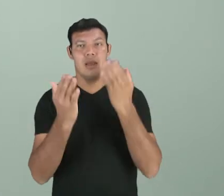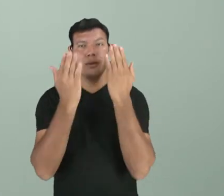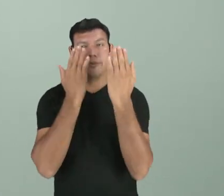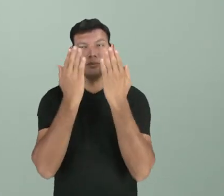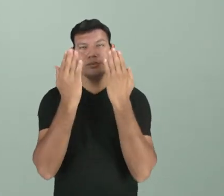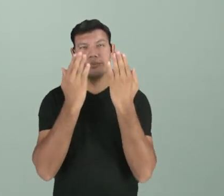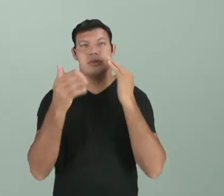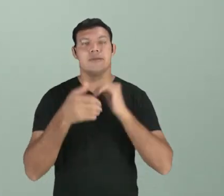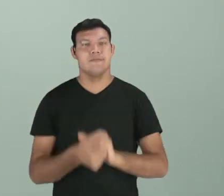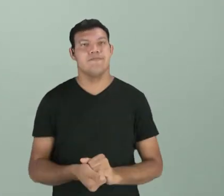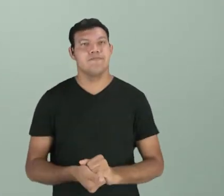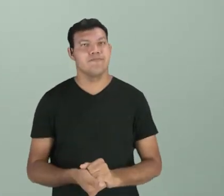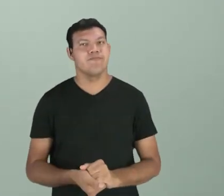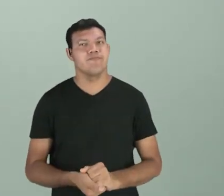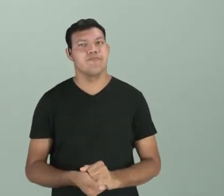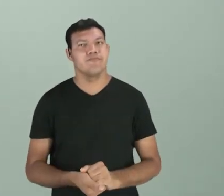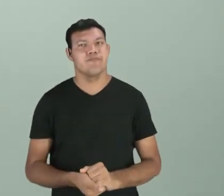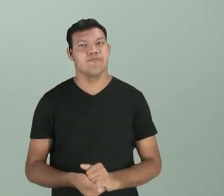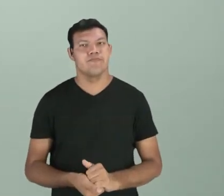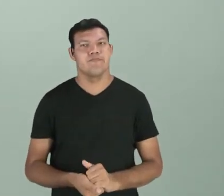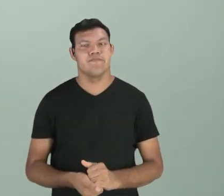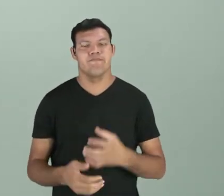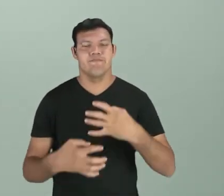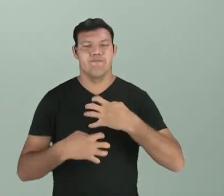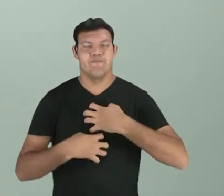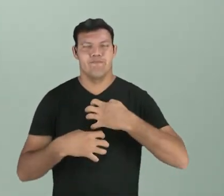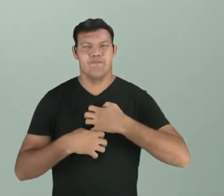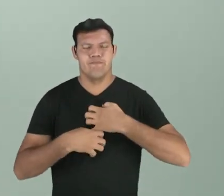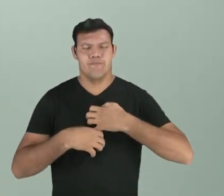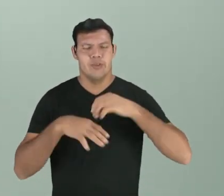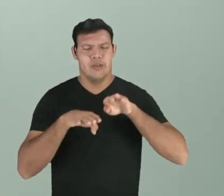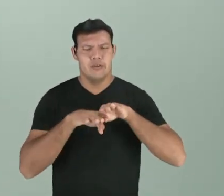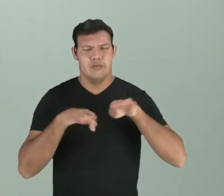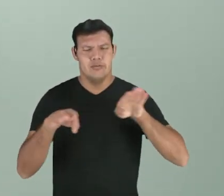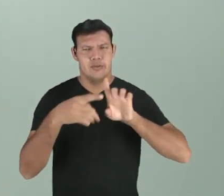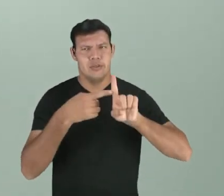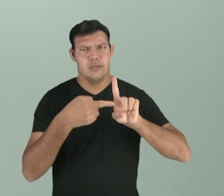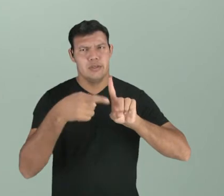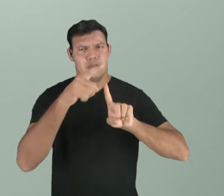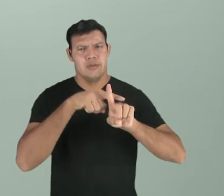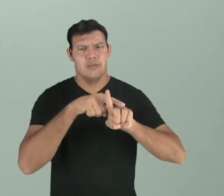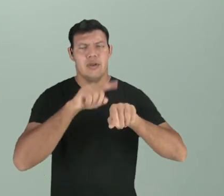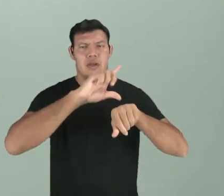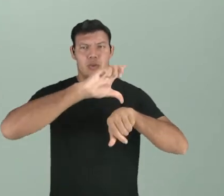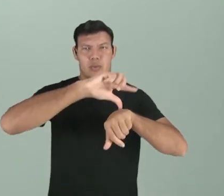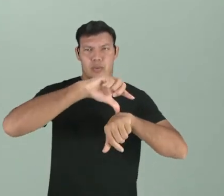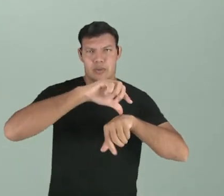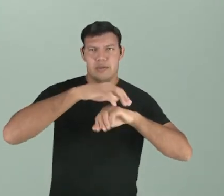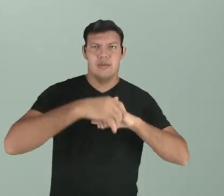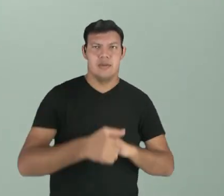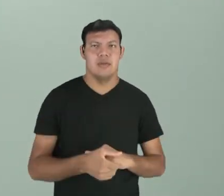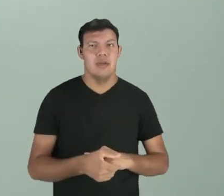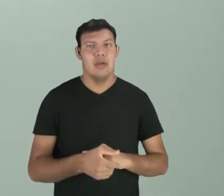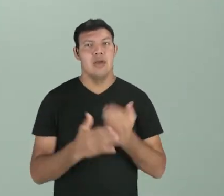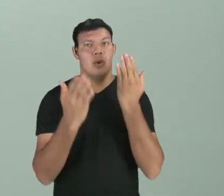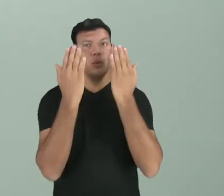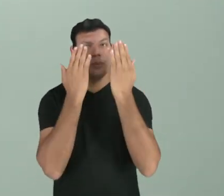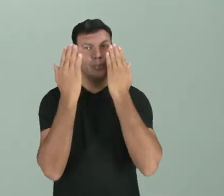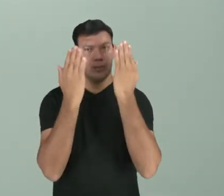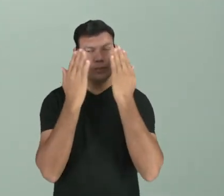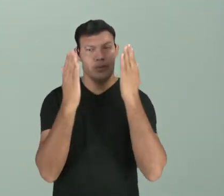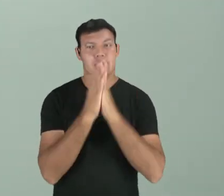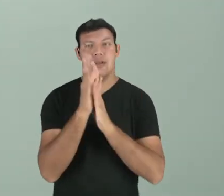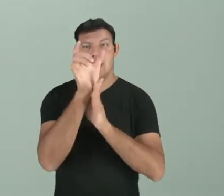perde o seu o seu sentido linear né do calendário do relógio no tempo psicológico